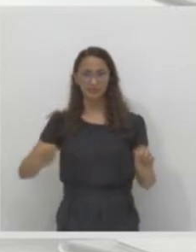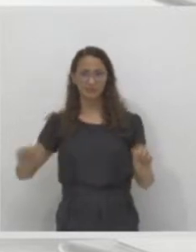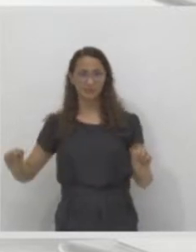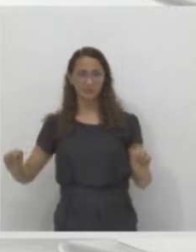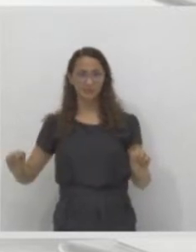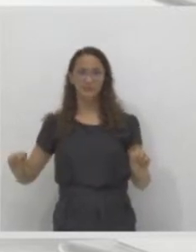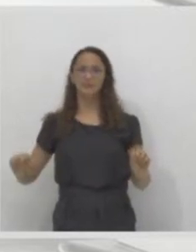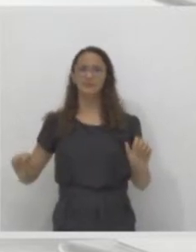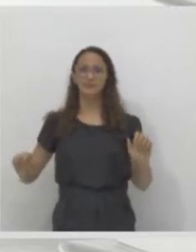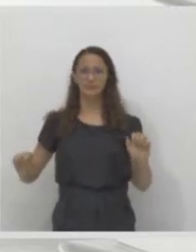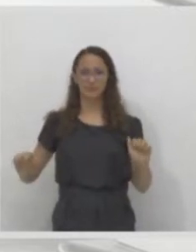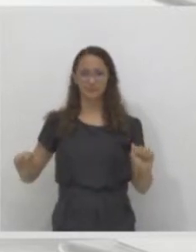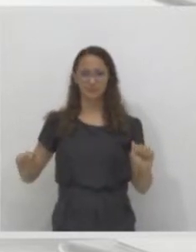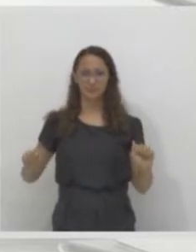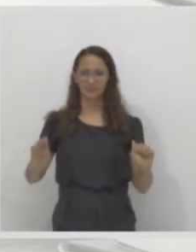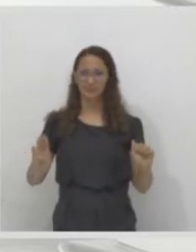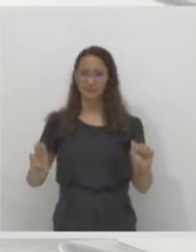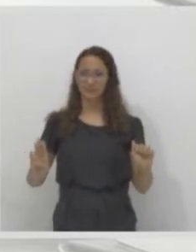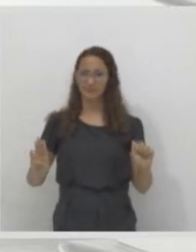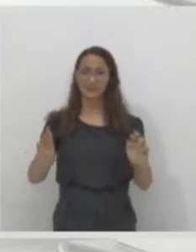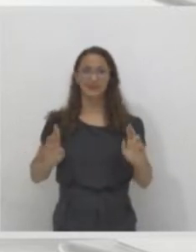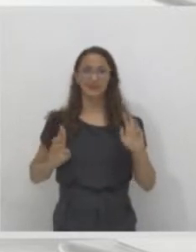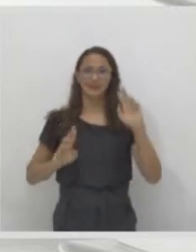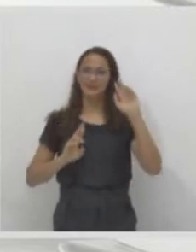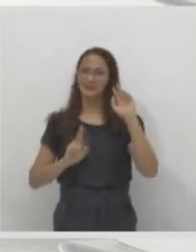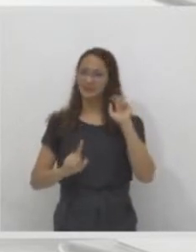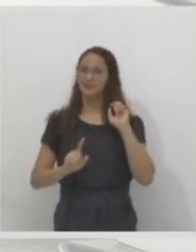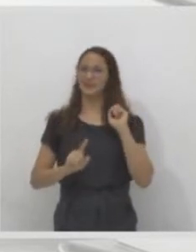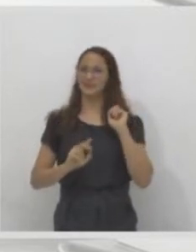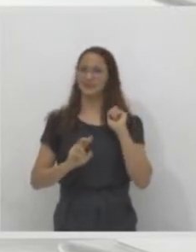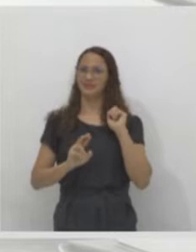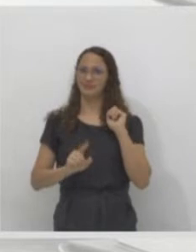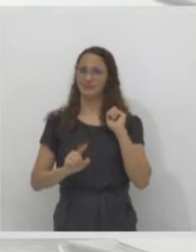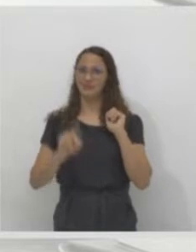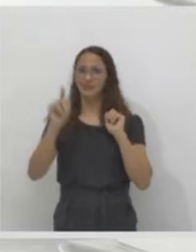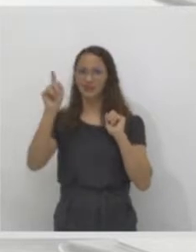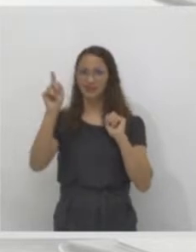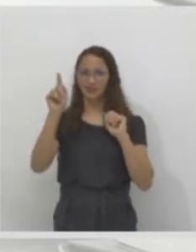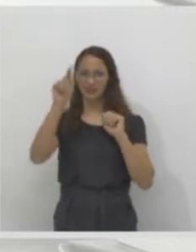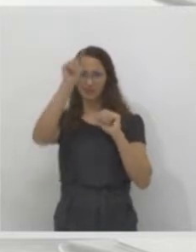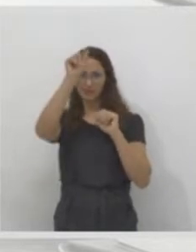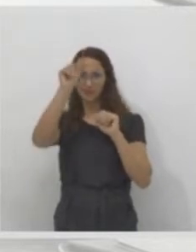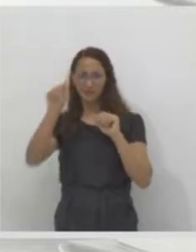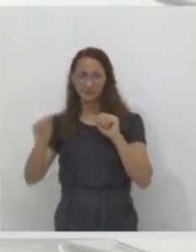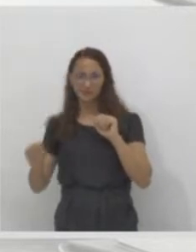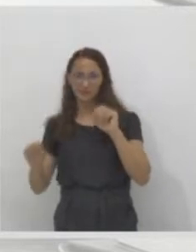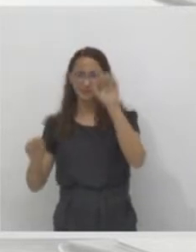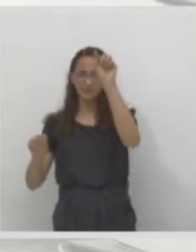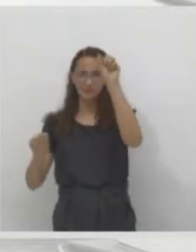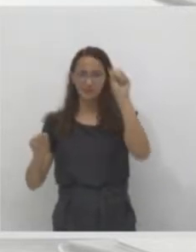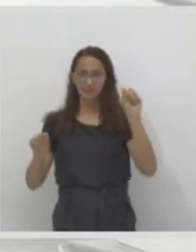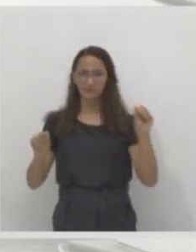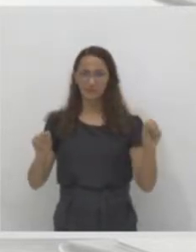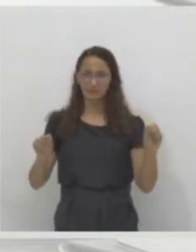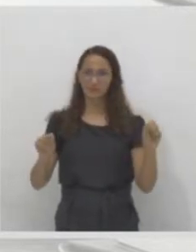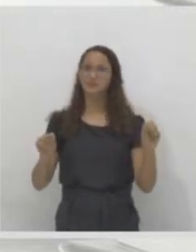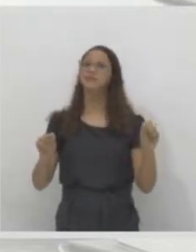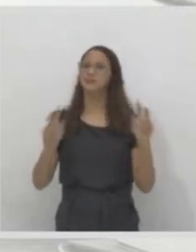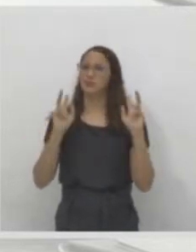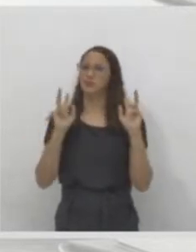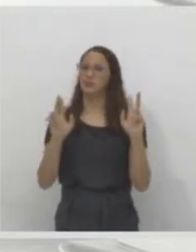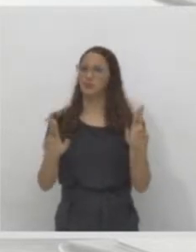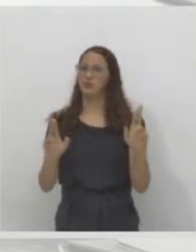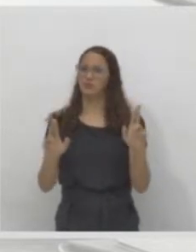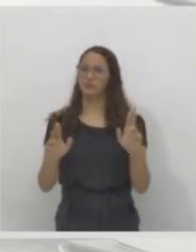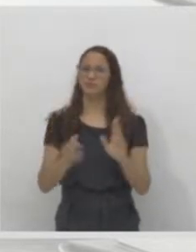pela letra C. Ou seja, olhando para o exemplo que eu trouxe aqui para vocês, o triângulo